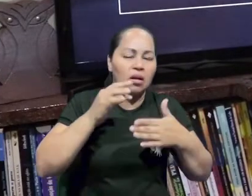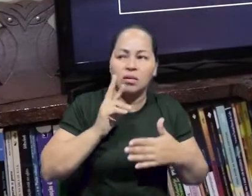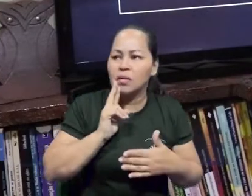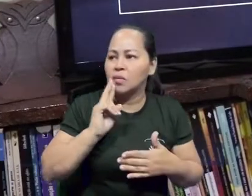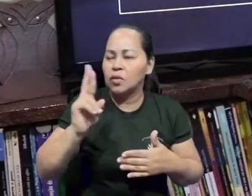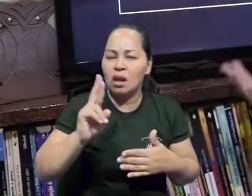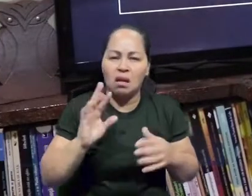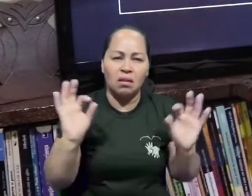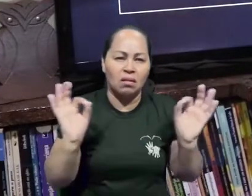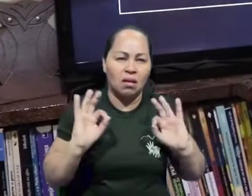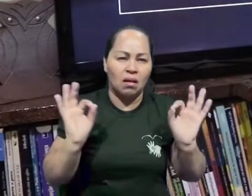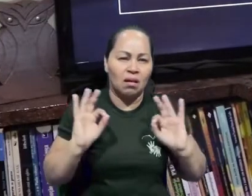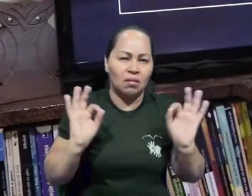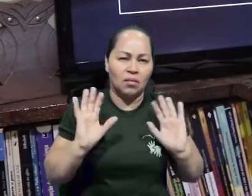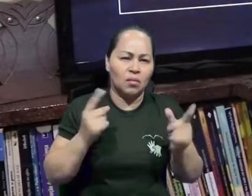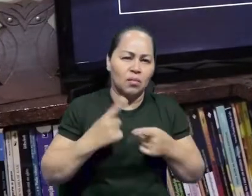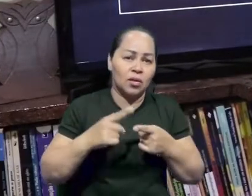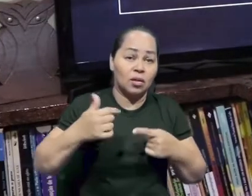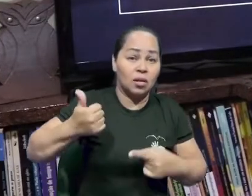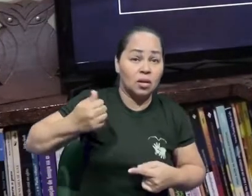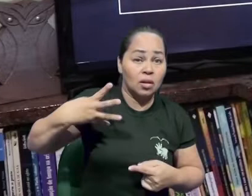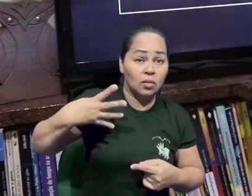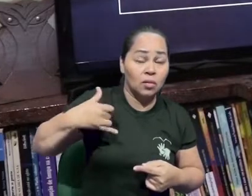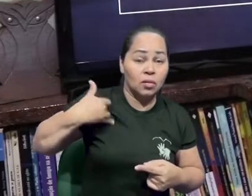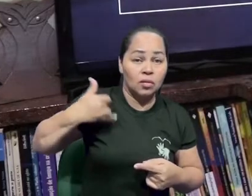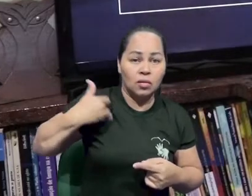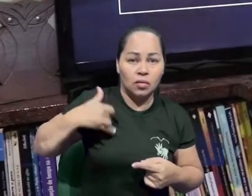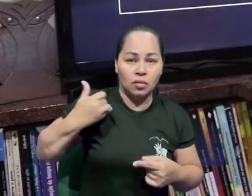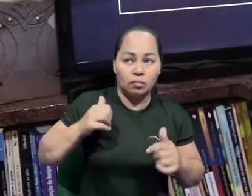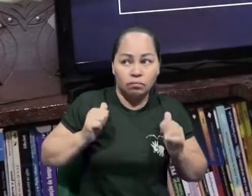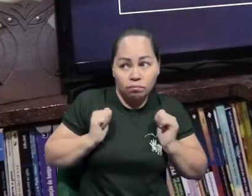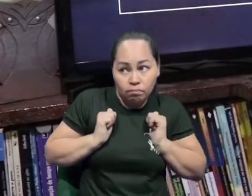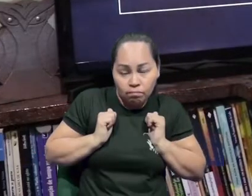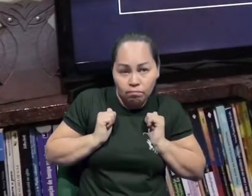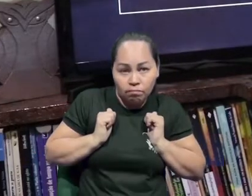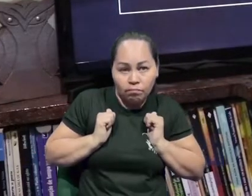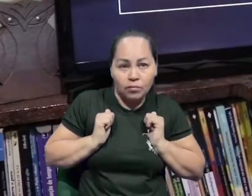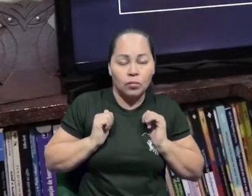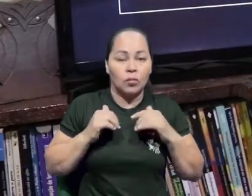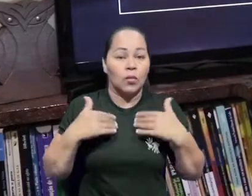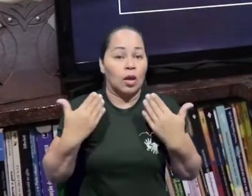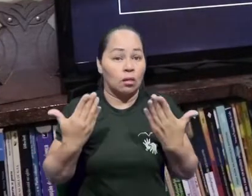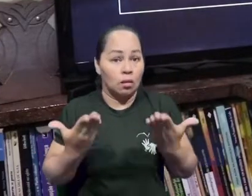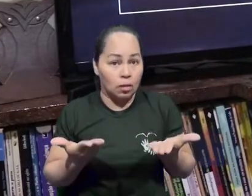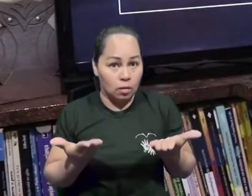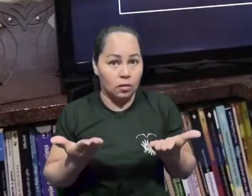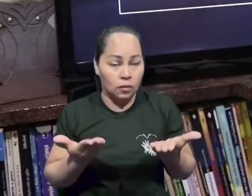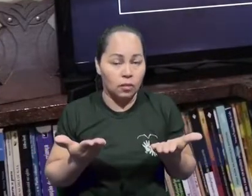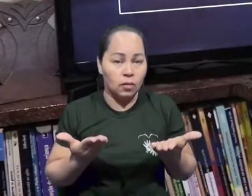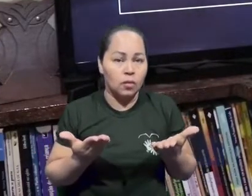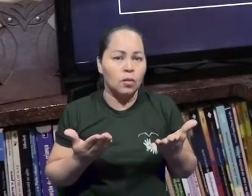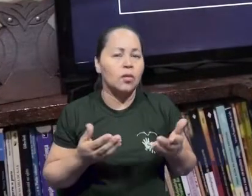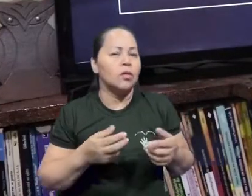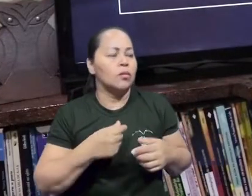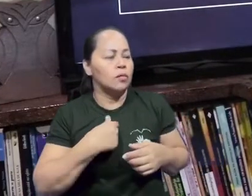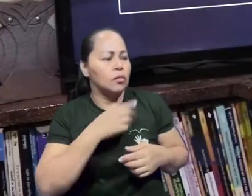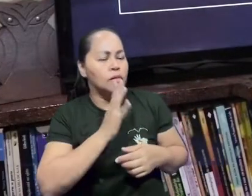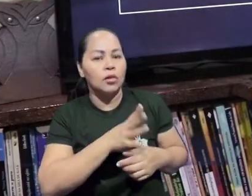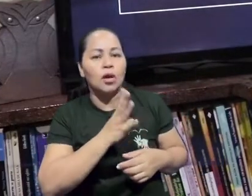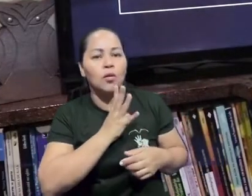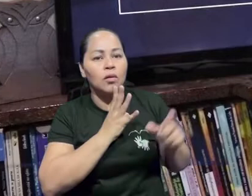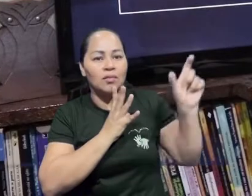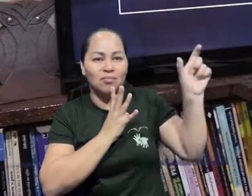nem autocrítica esse aluno, né, que tem 14 anos. Ele é muito retraído. Então, ele se faz